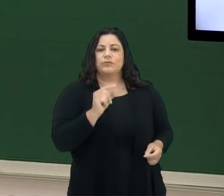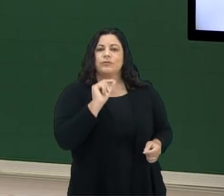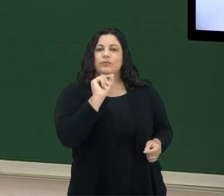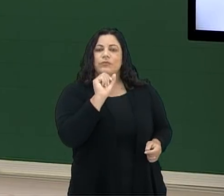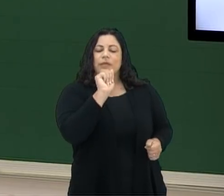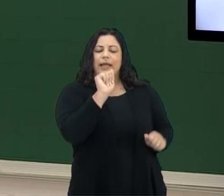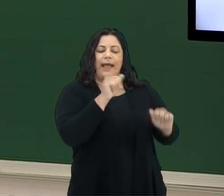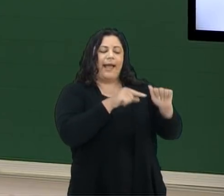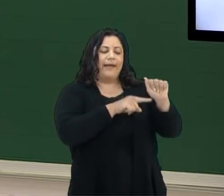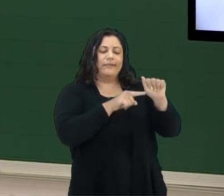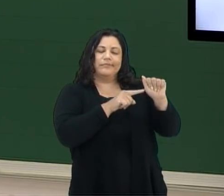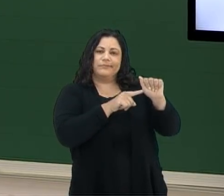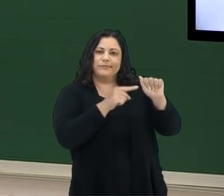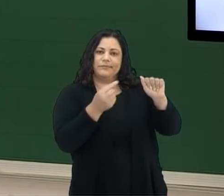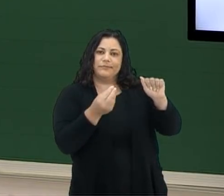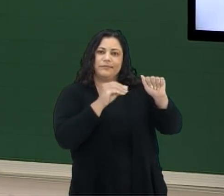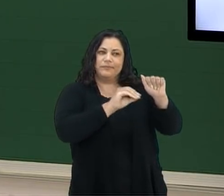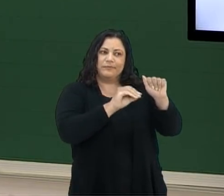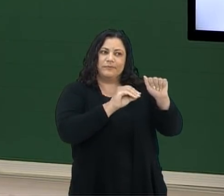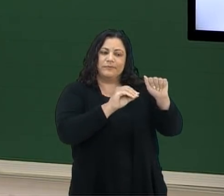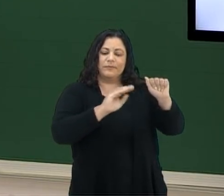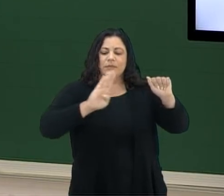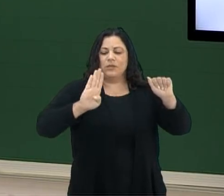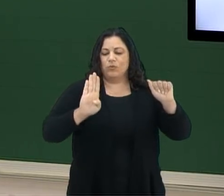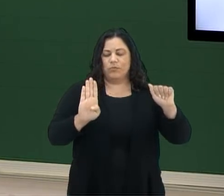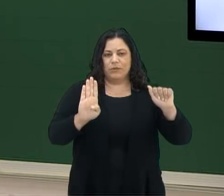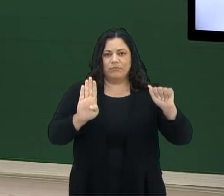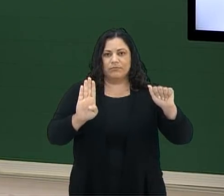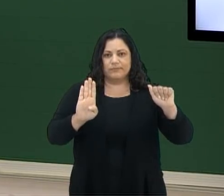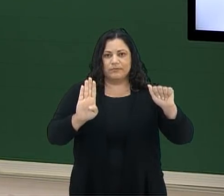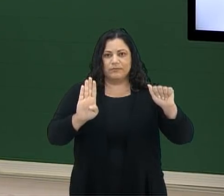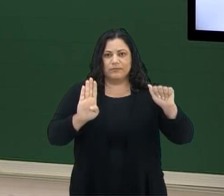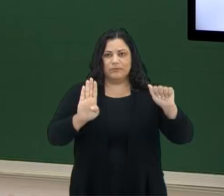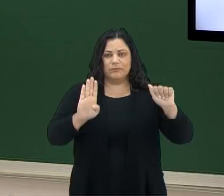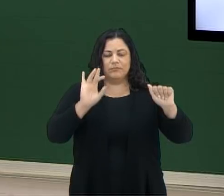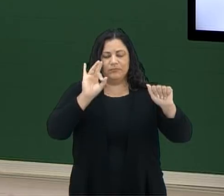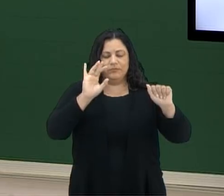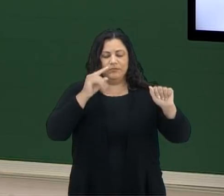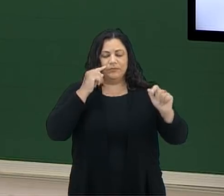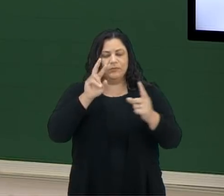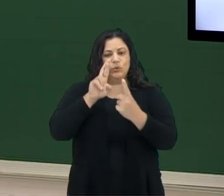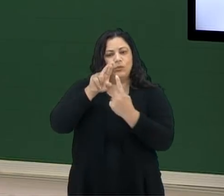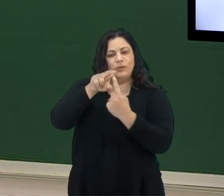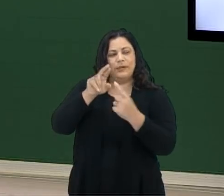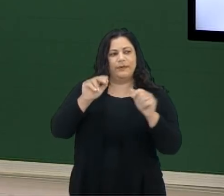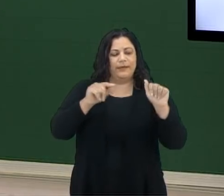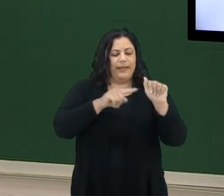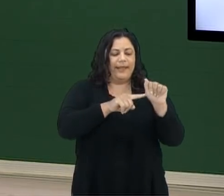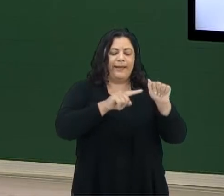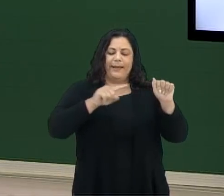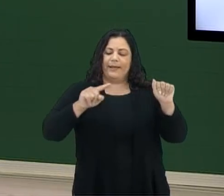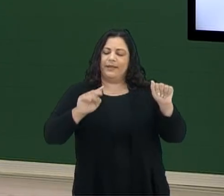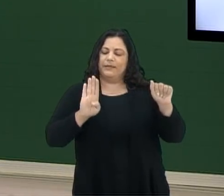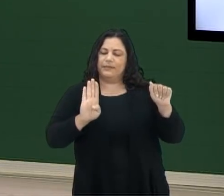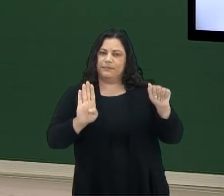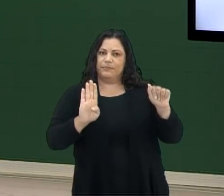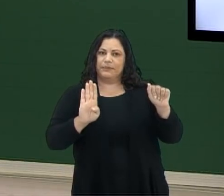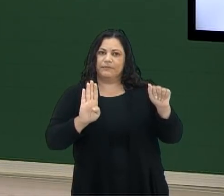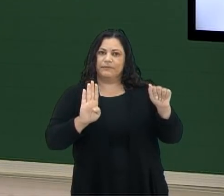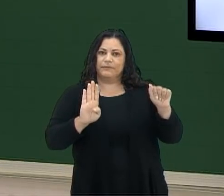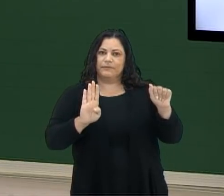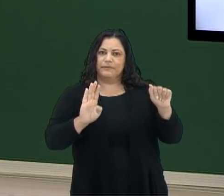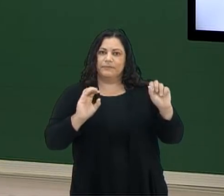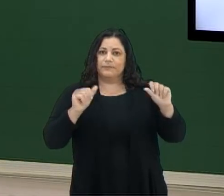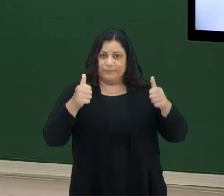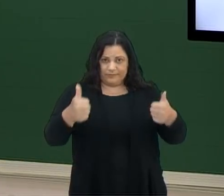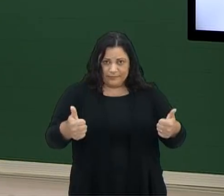ponto A e um ponto B, tá? Só como referência. Esse é o tamanho do lado que eu quero que seja o triângulo,